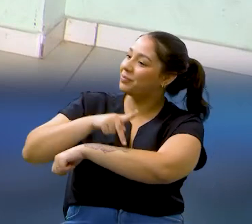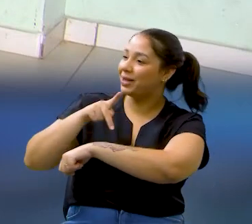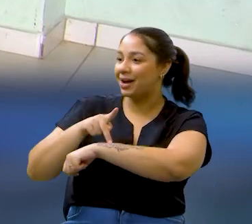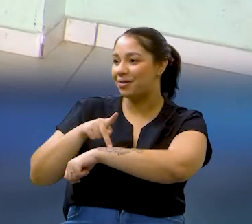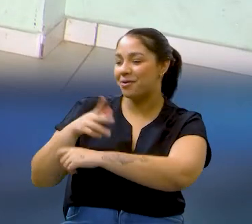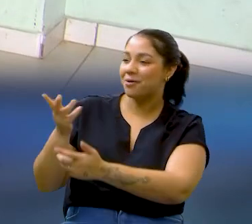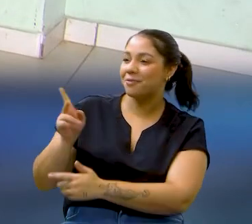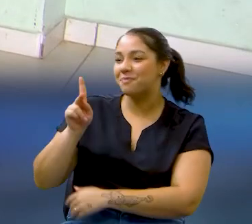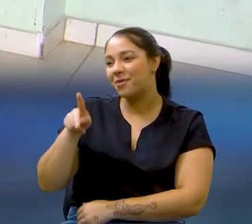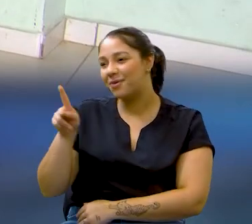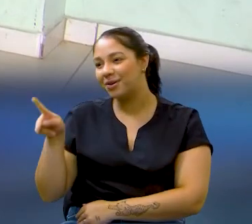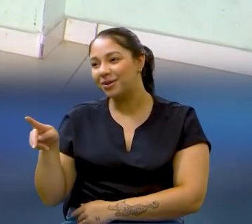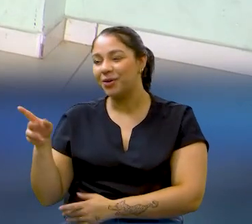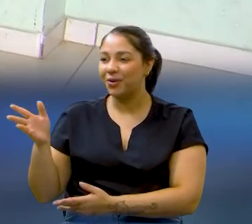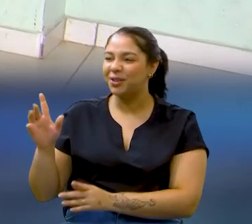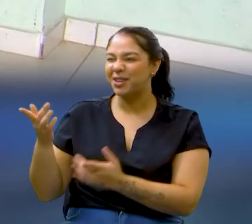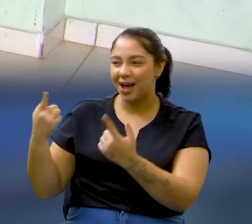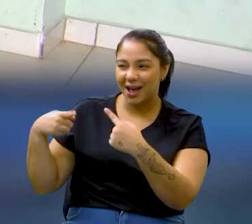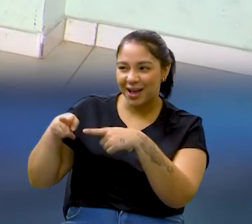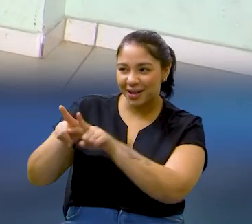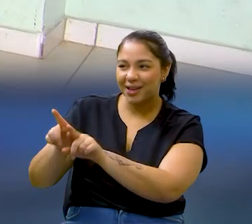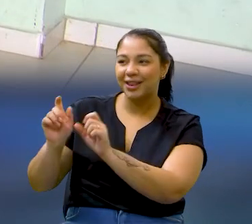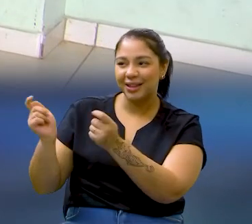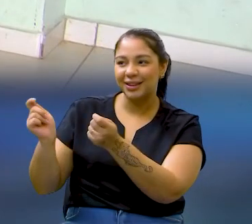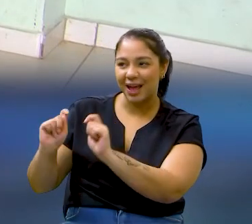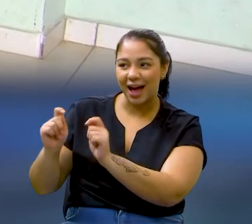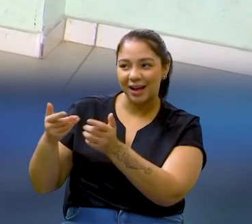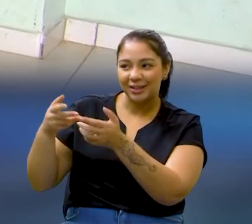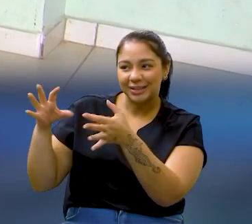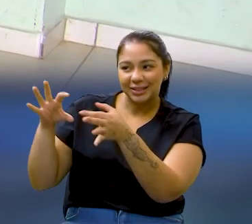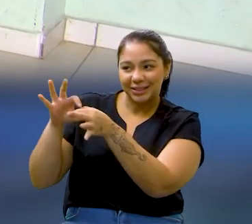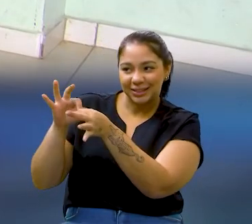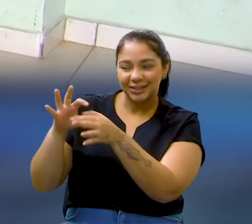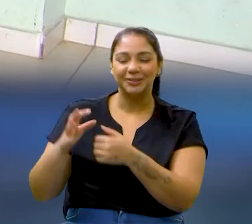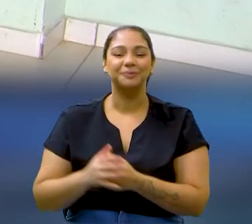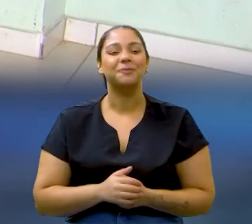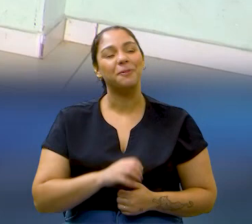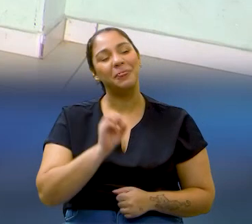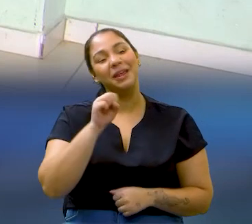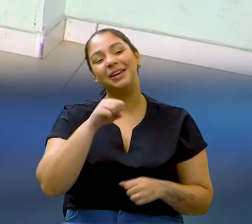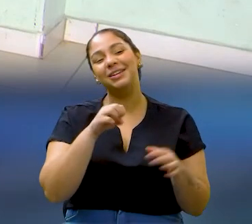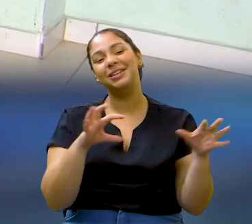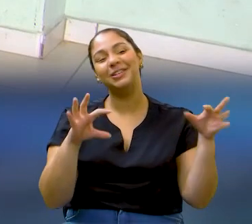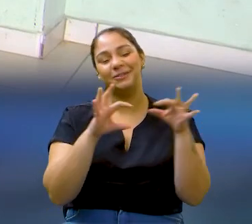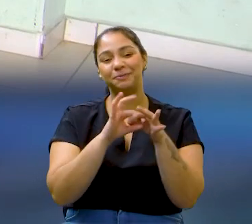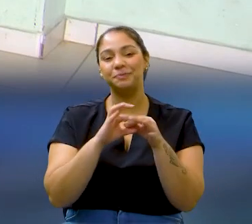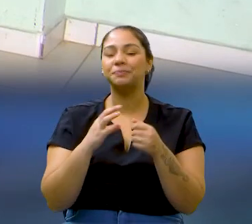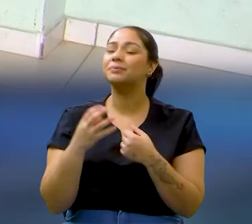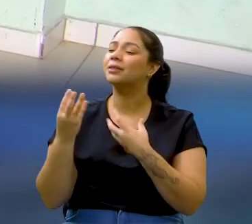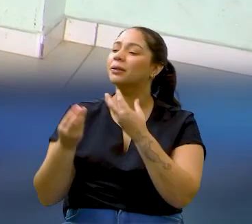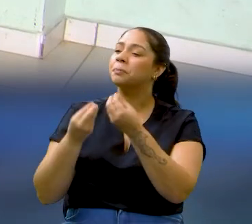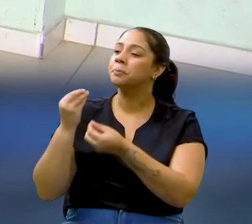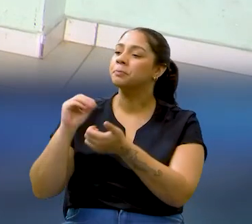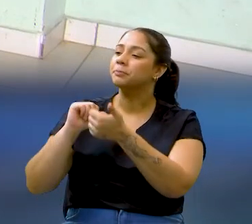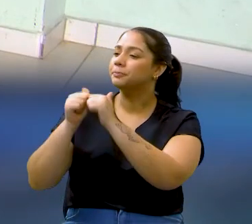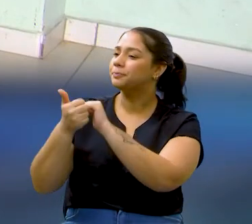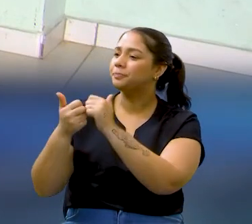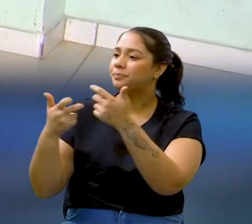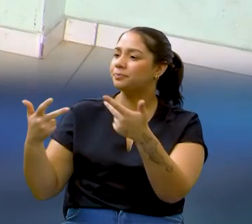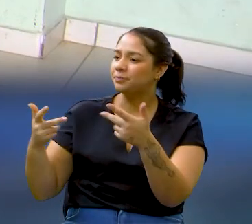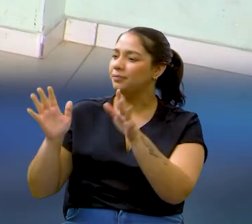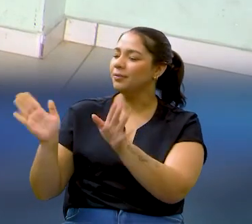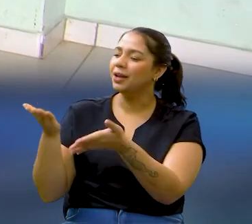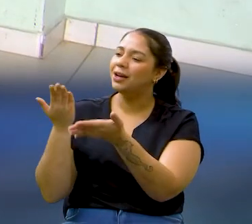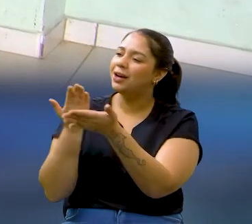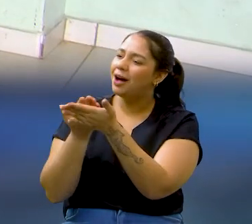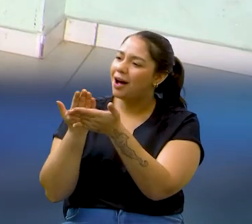é professora, educadora física, dá para conversar essas áreas, né? Dá para conversar. E com esse esporte, que você